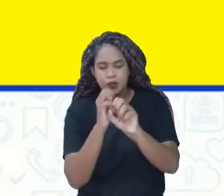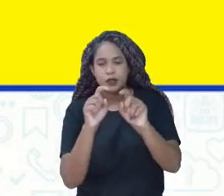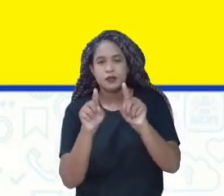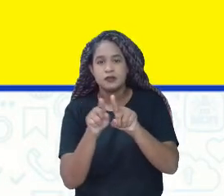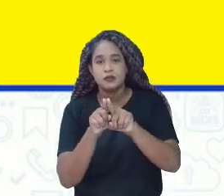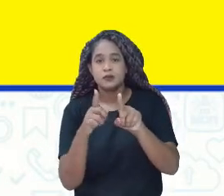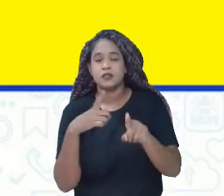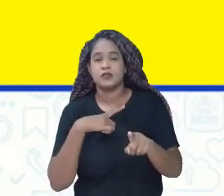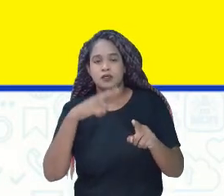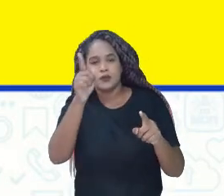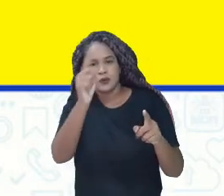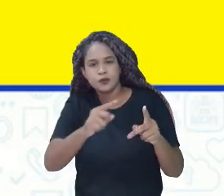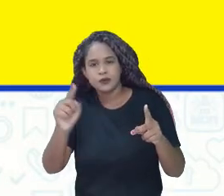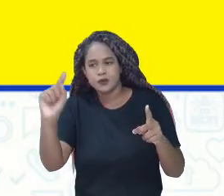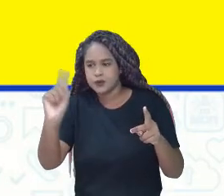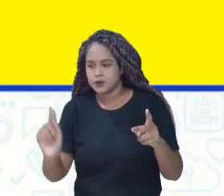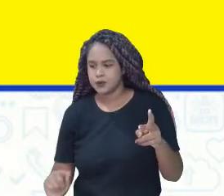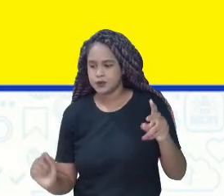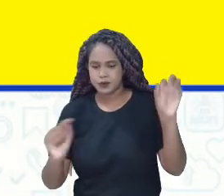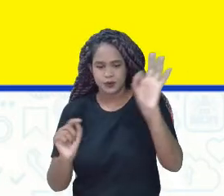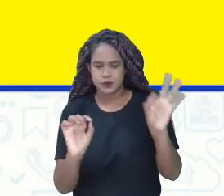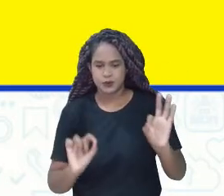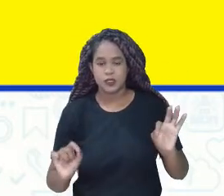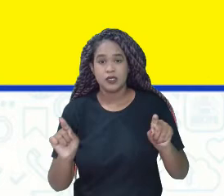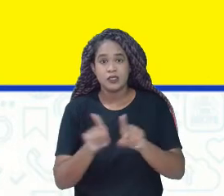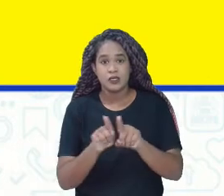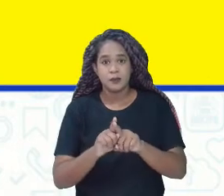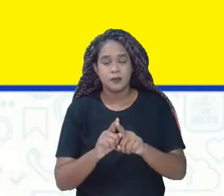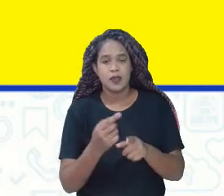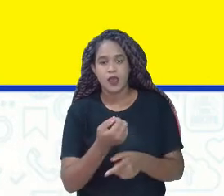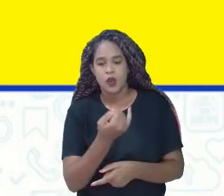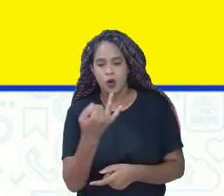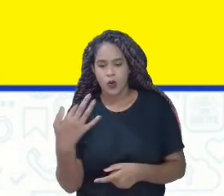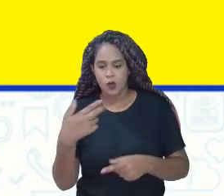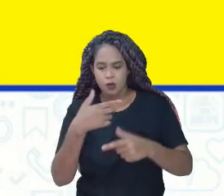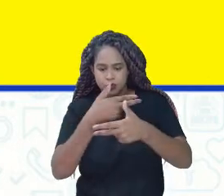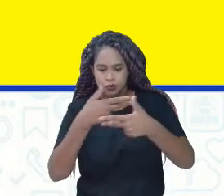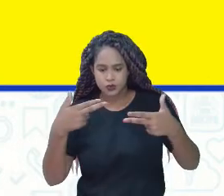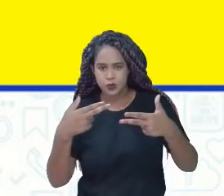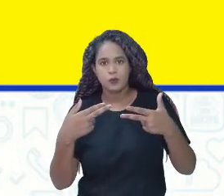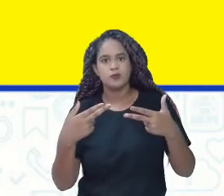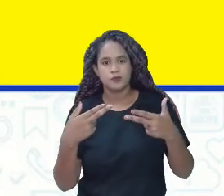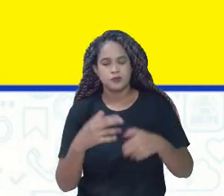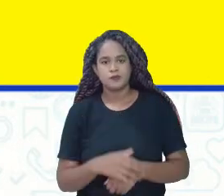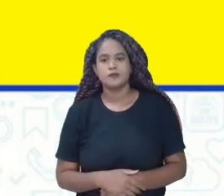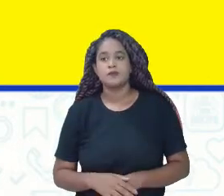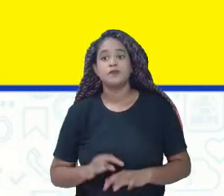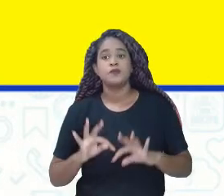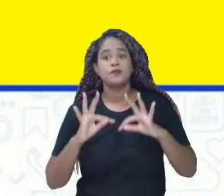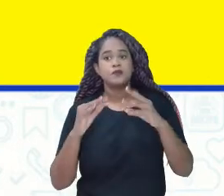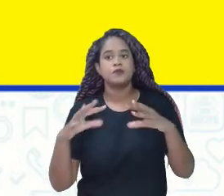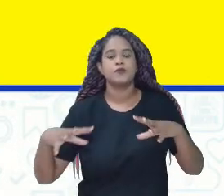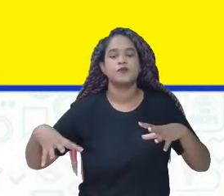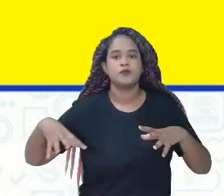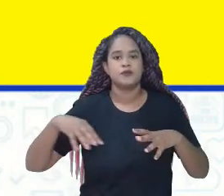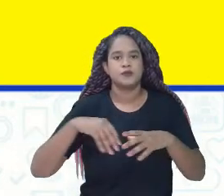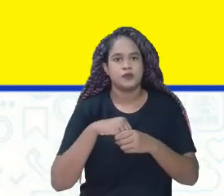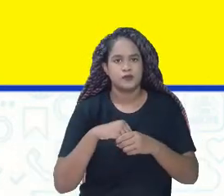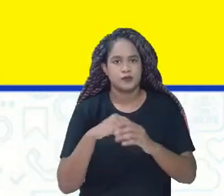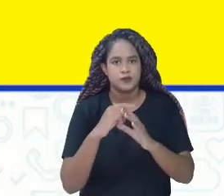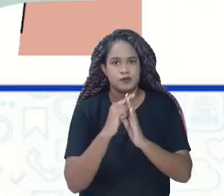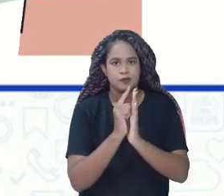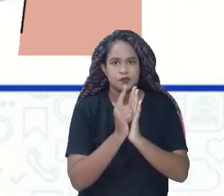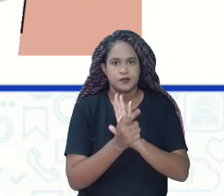linhas cruzadas, tudo isso se encontra dentro deste gênero, não é?